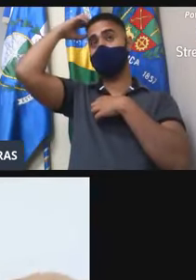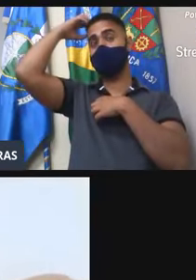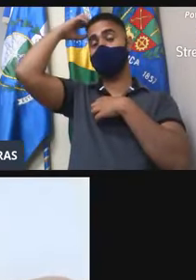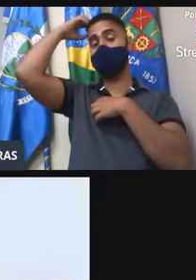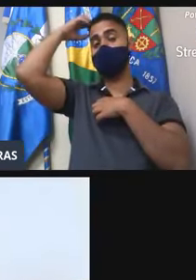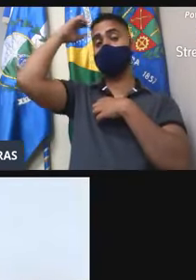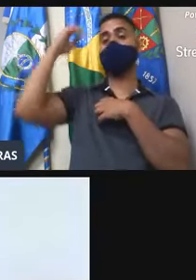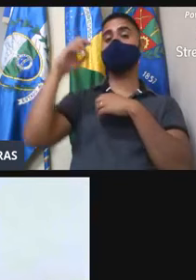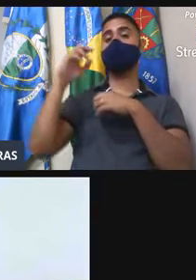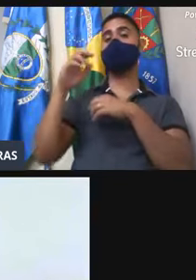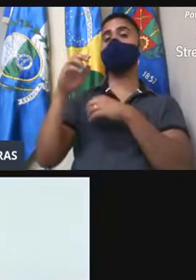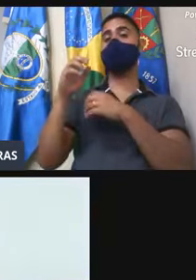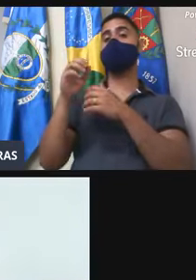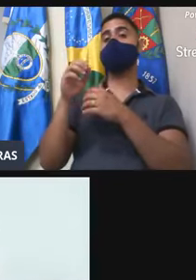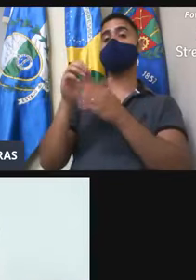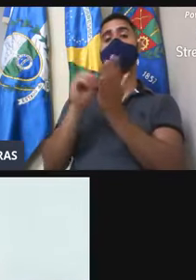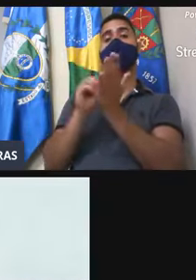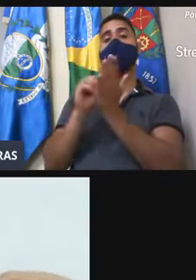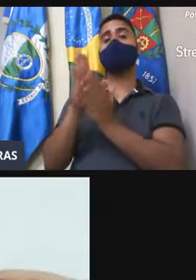qualquer um deles que seja lá.